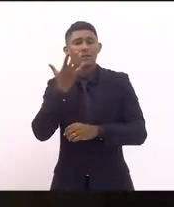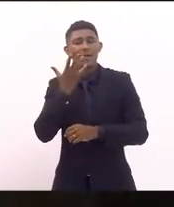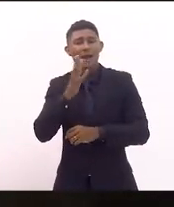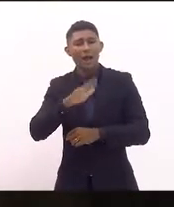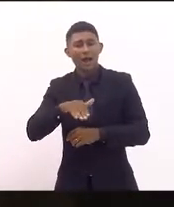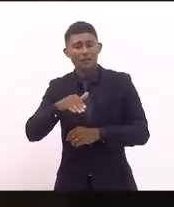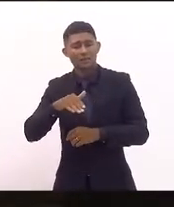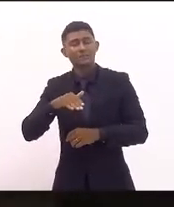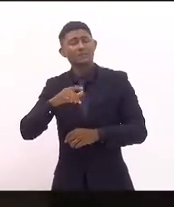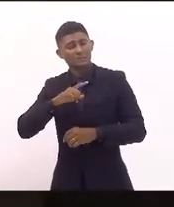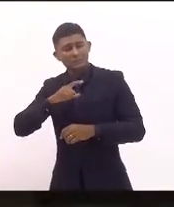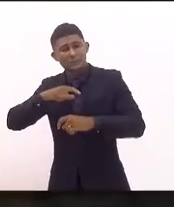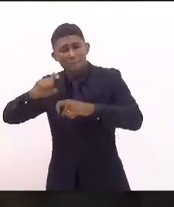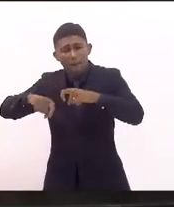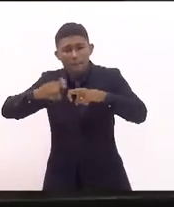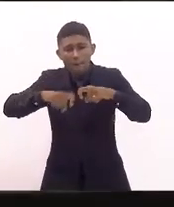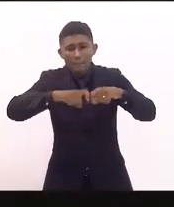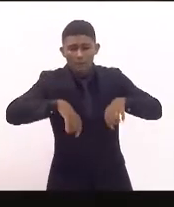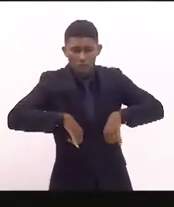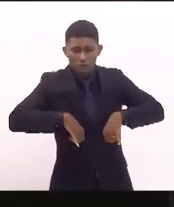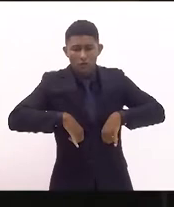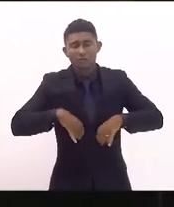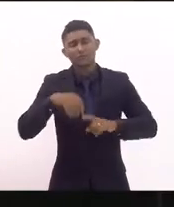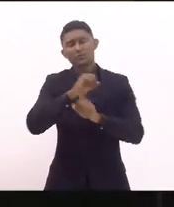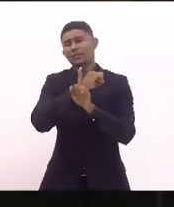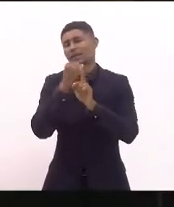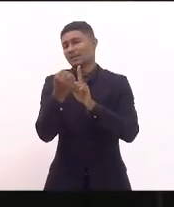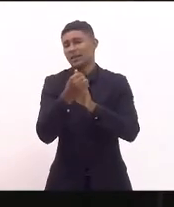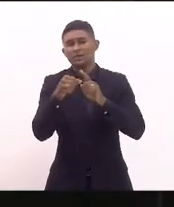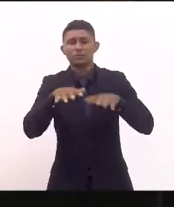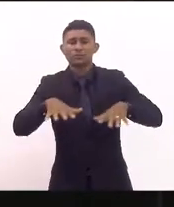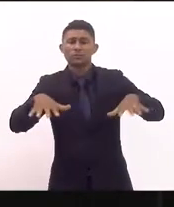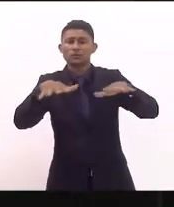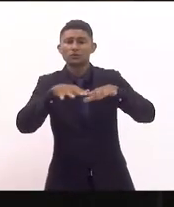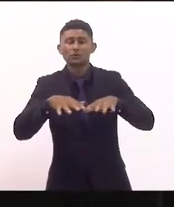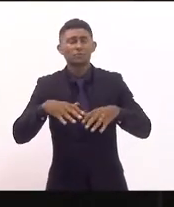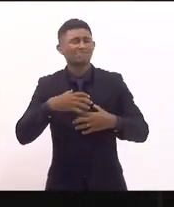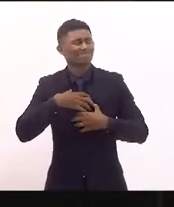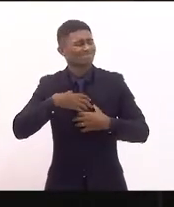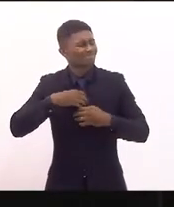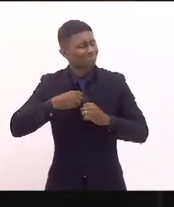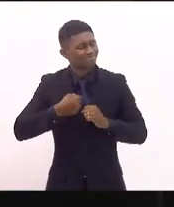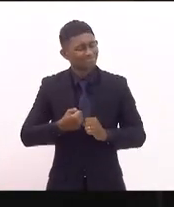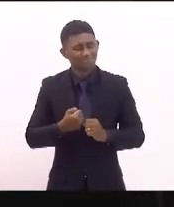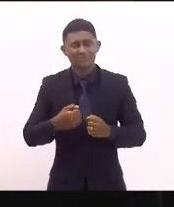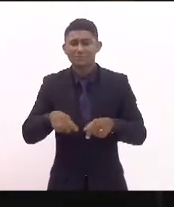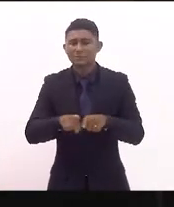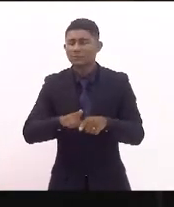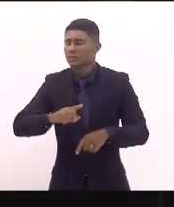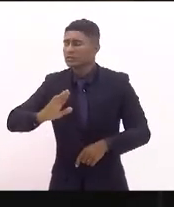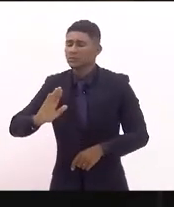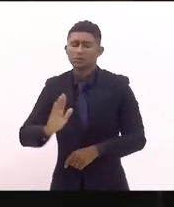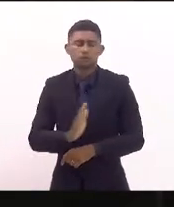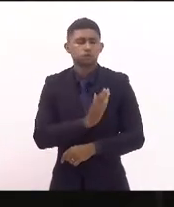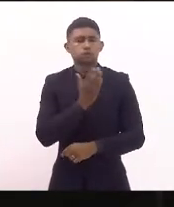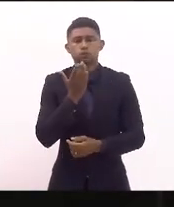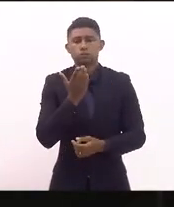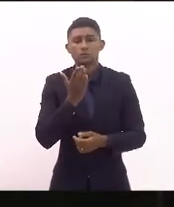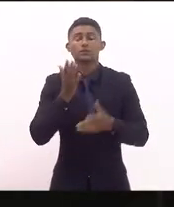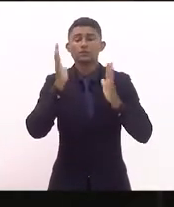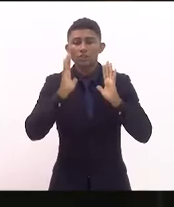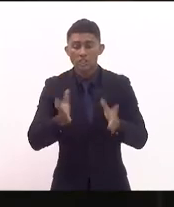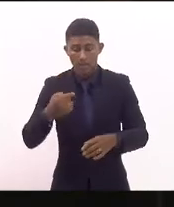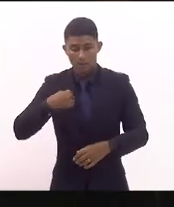nefasta que invade nossa sociedade de dor e de indignação. Como disse, sou policial há 20